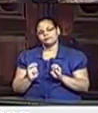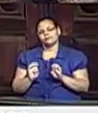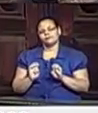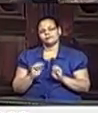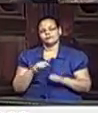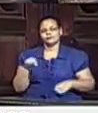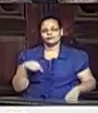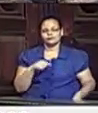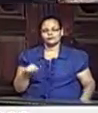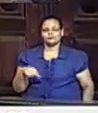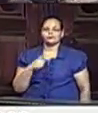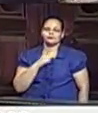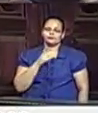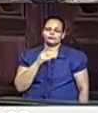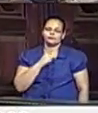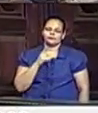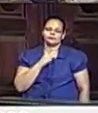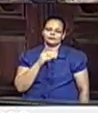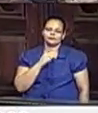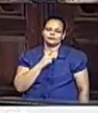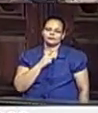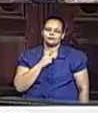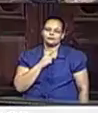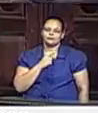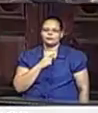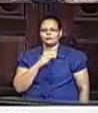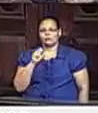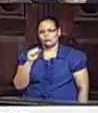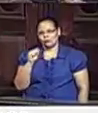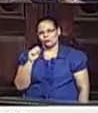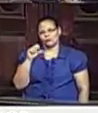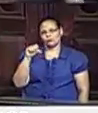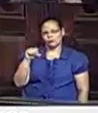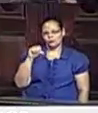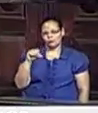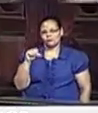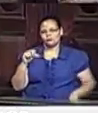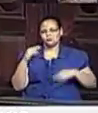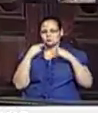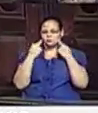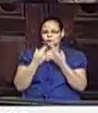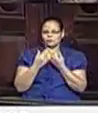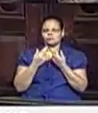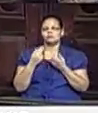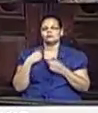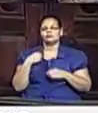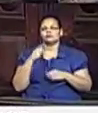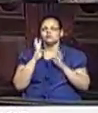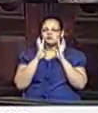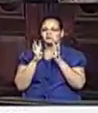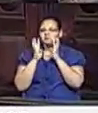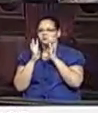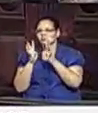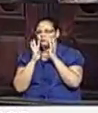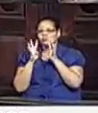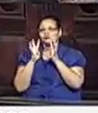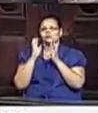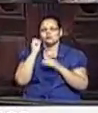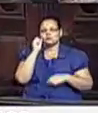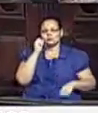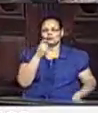Nós fizemos umas 8 ou 9 sessões, ouvimos os presidentes das duas agências,